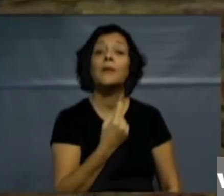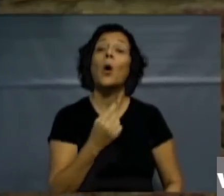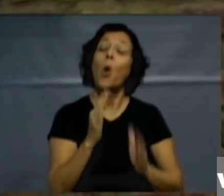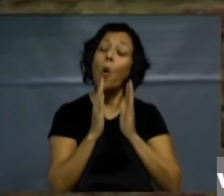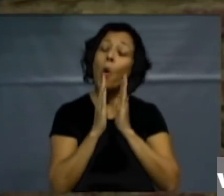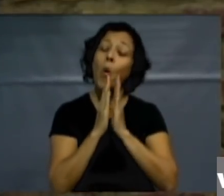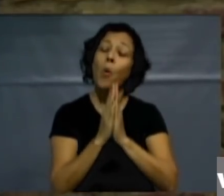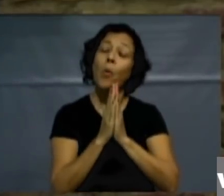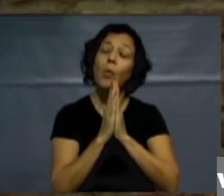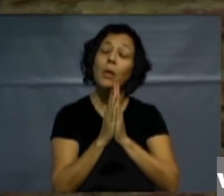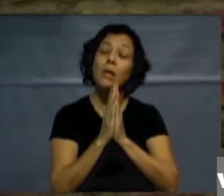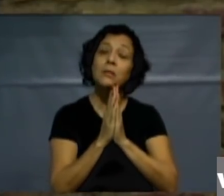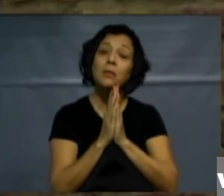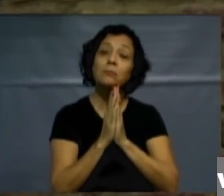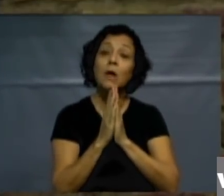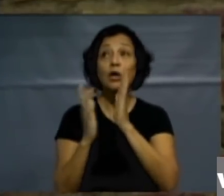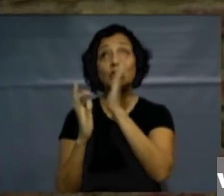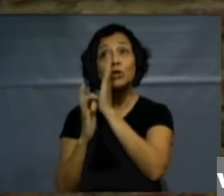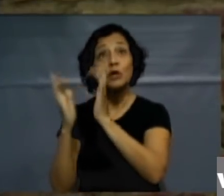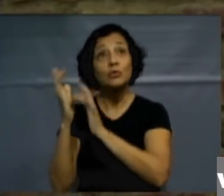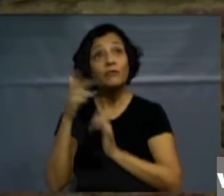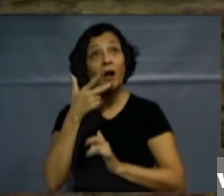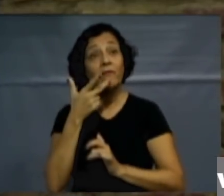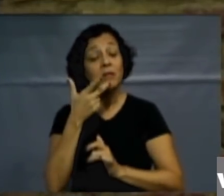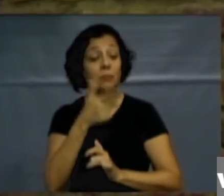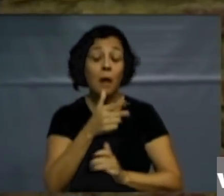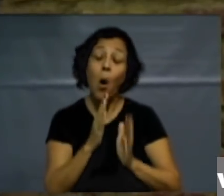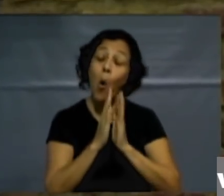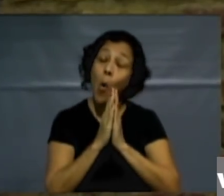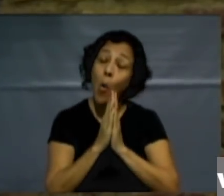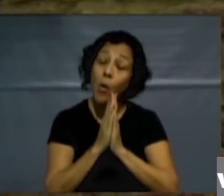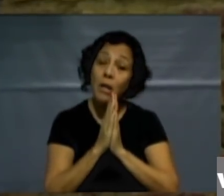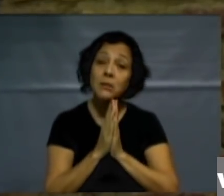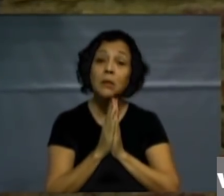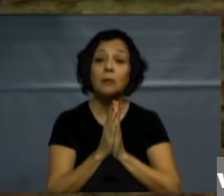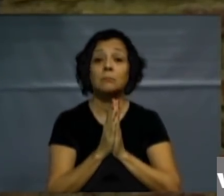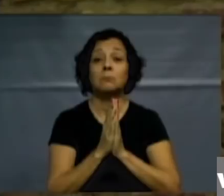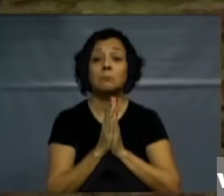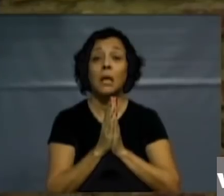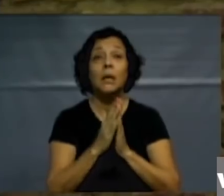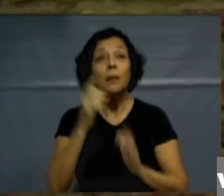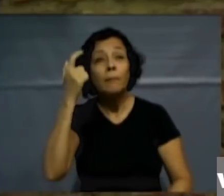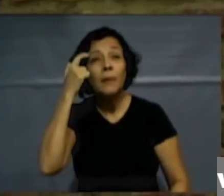Oração, jejum dos maus sentimentos, não é deixar de comer.